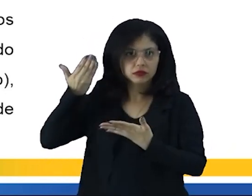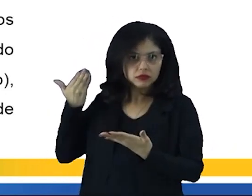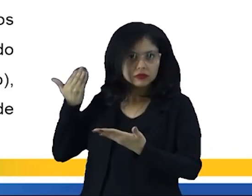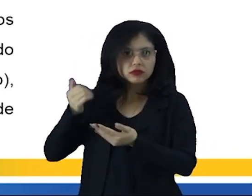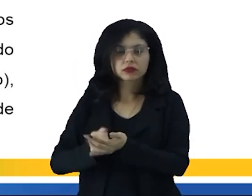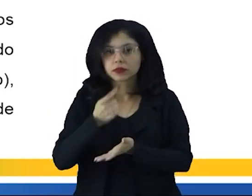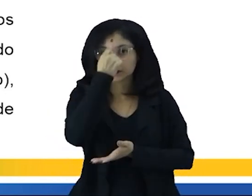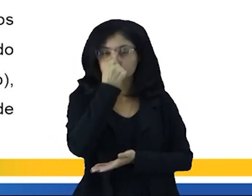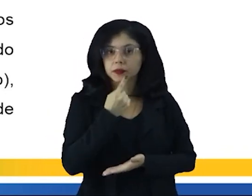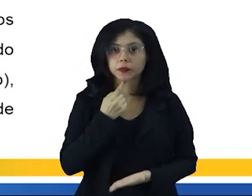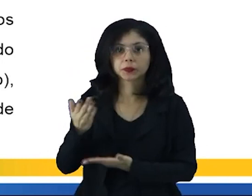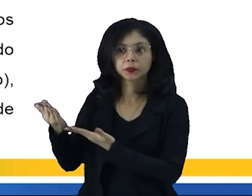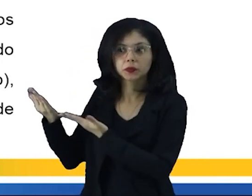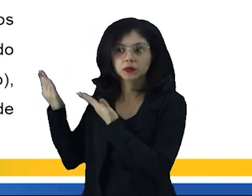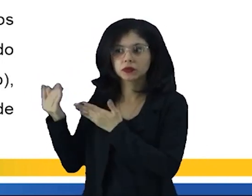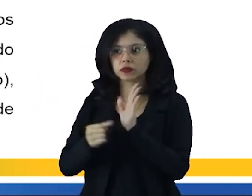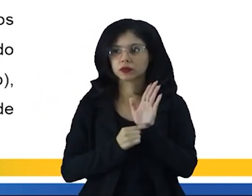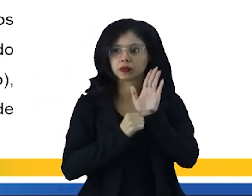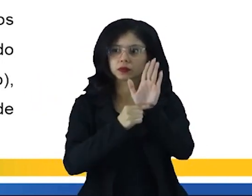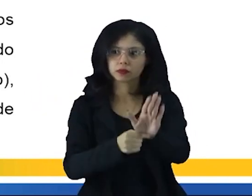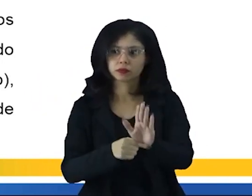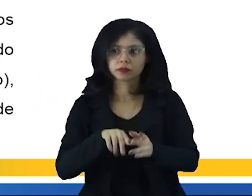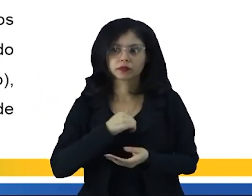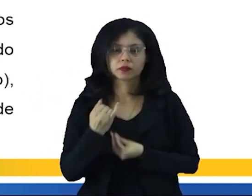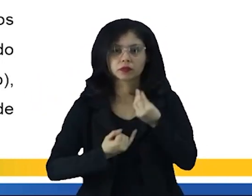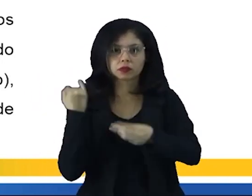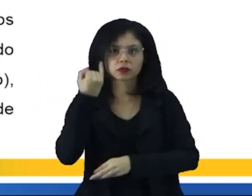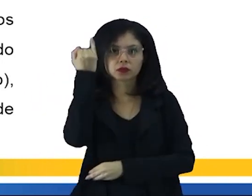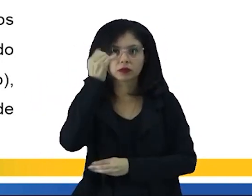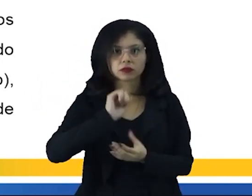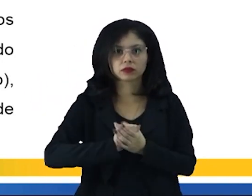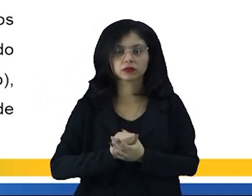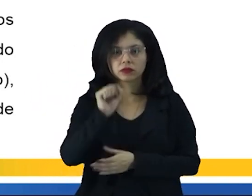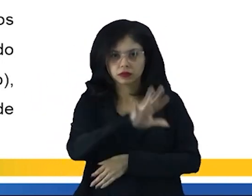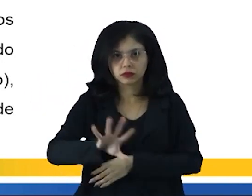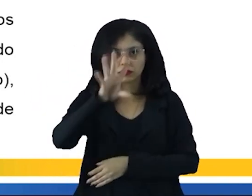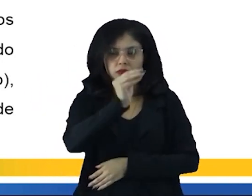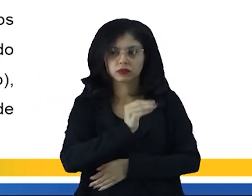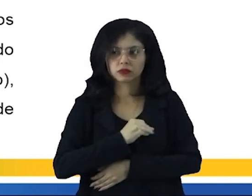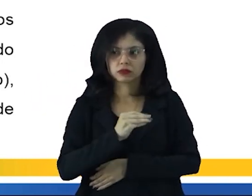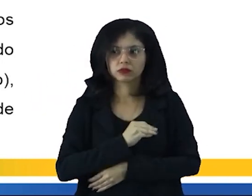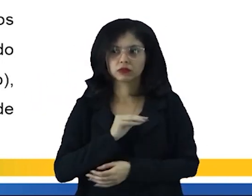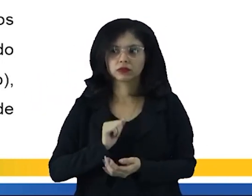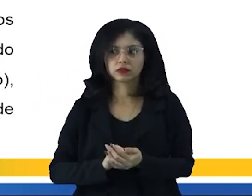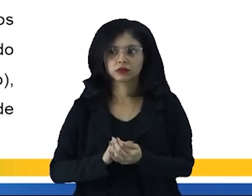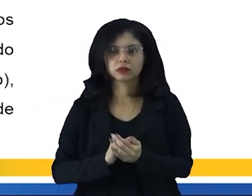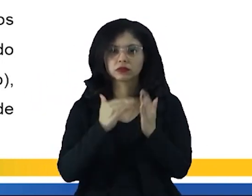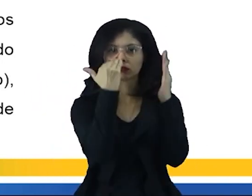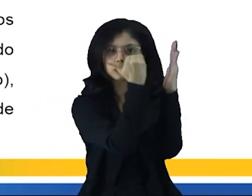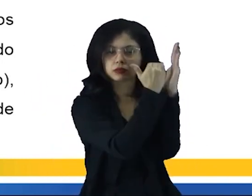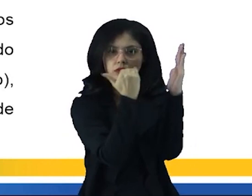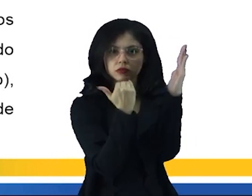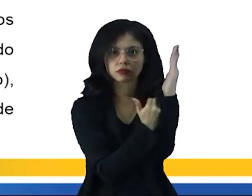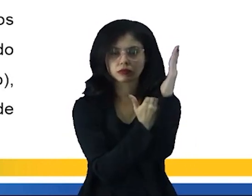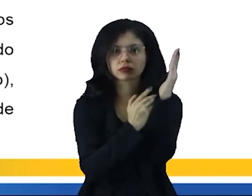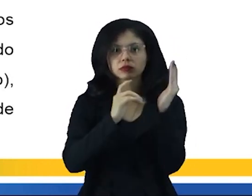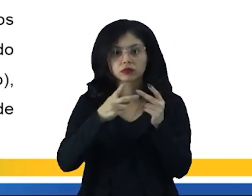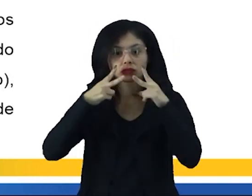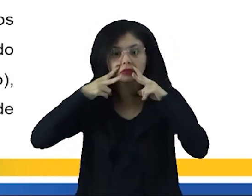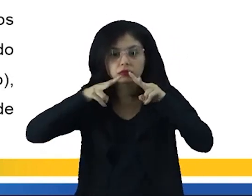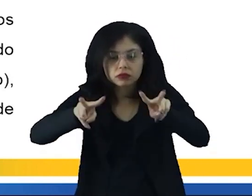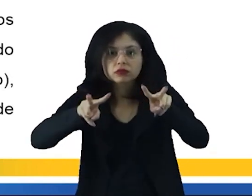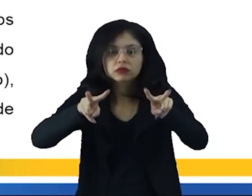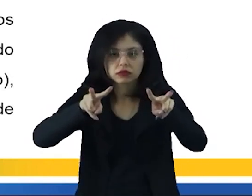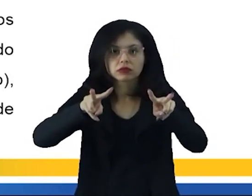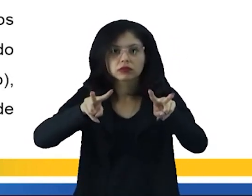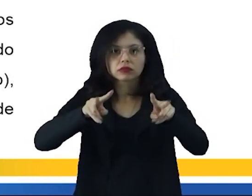umas figuras que ilustram principalmente alguns biomas que estão na parte da crosta terrestre visível, né?